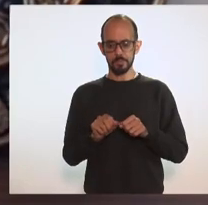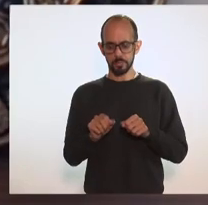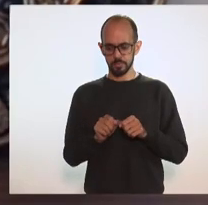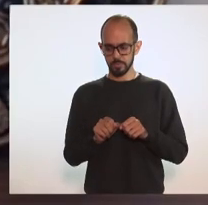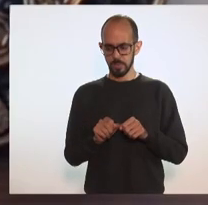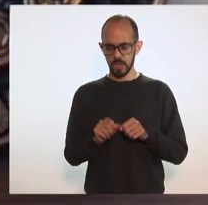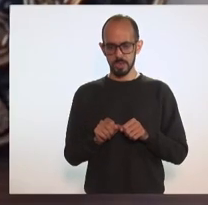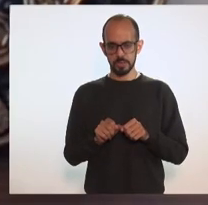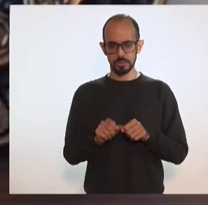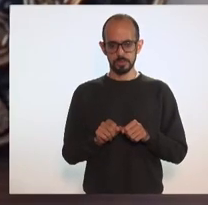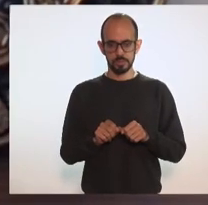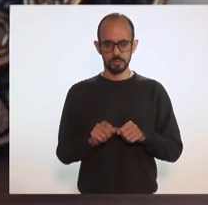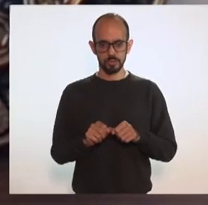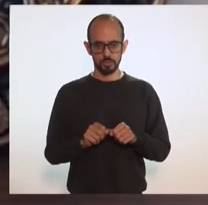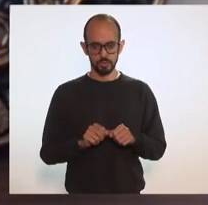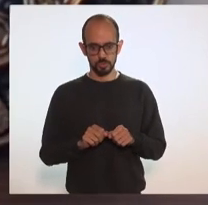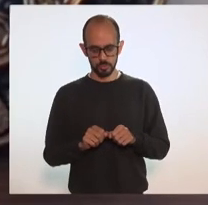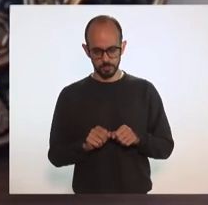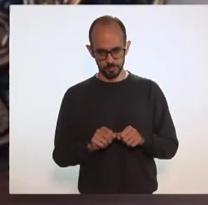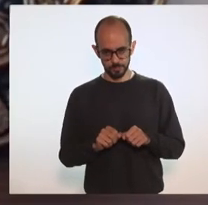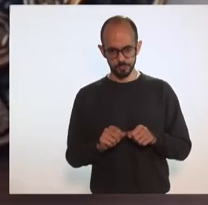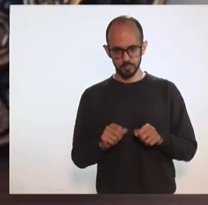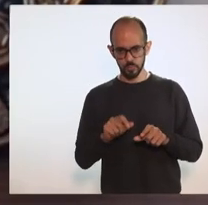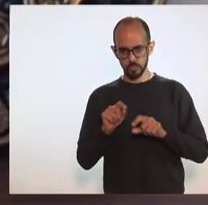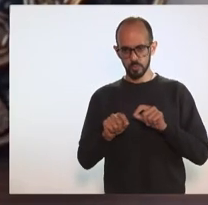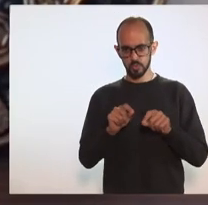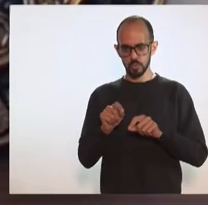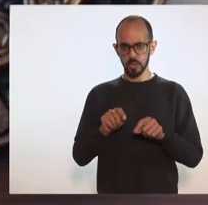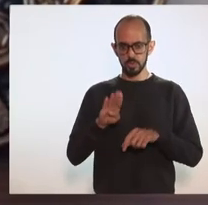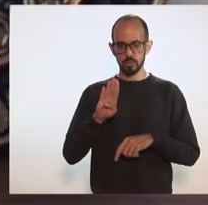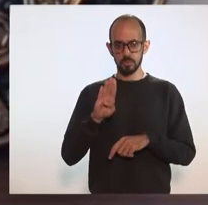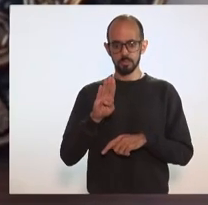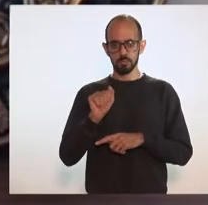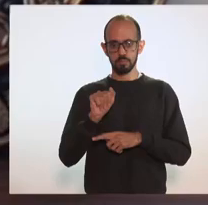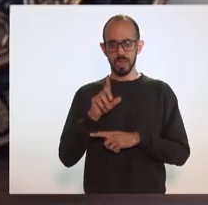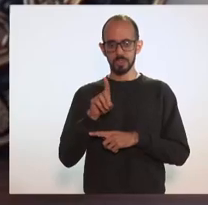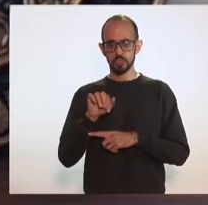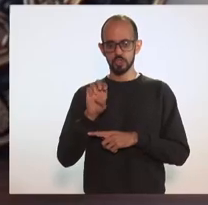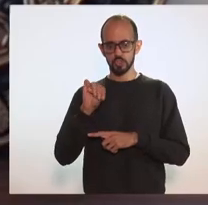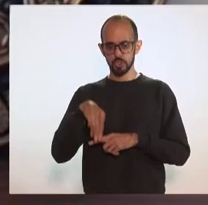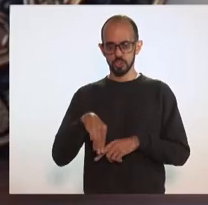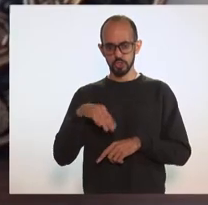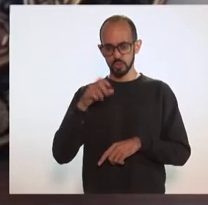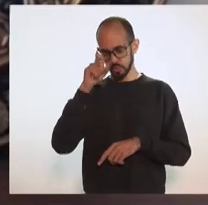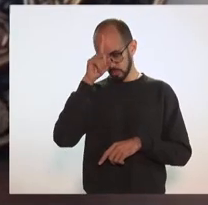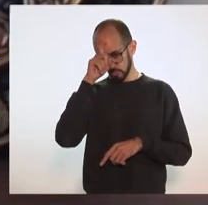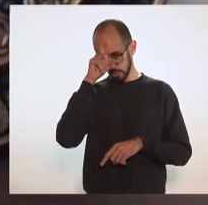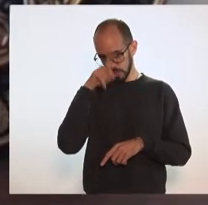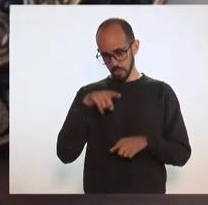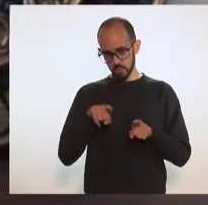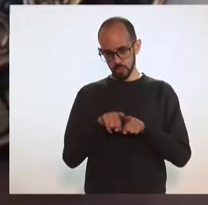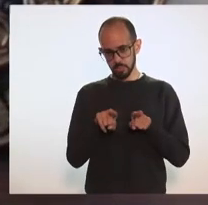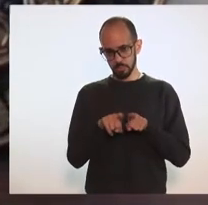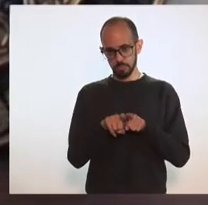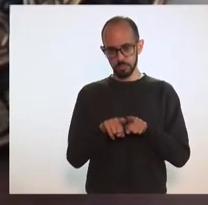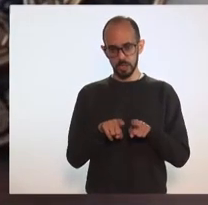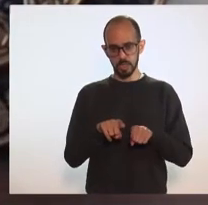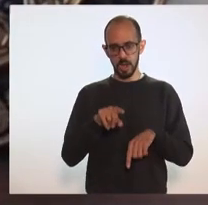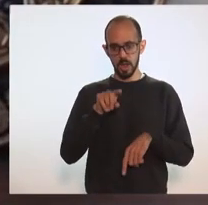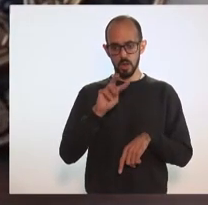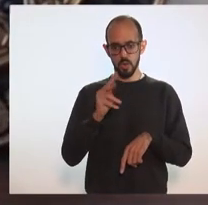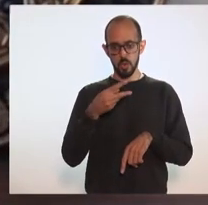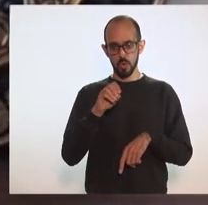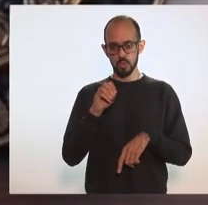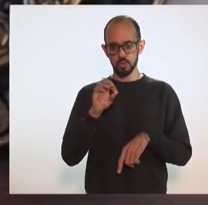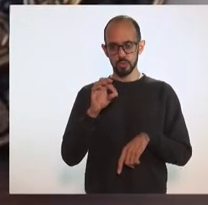de pessoas no ninho do urubu no hospital Badim e também dá o esqueria 4 por 4 É